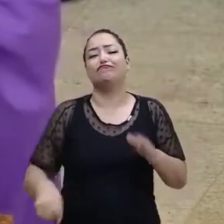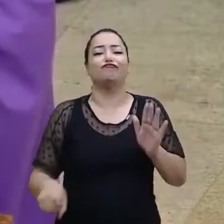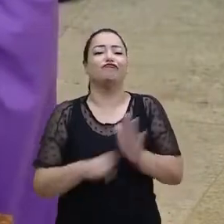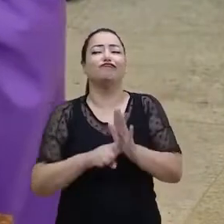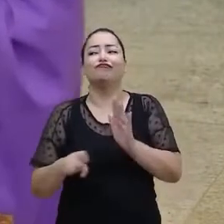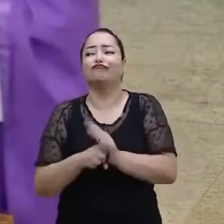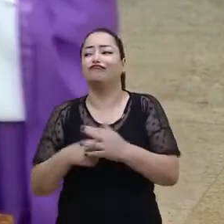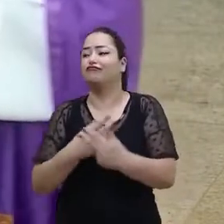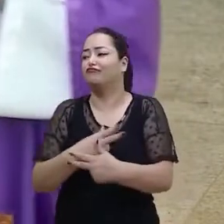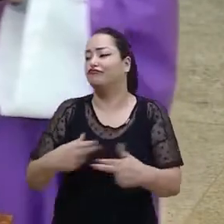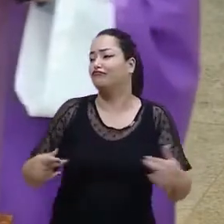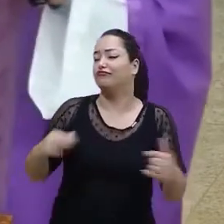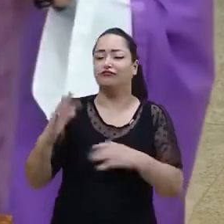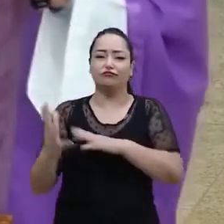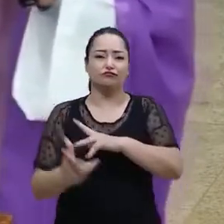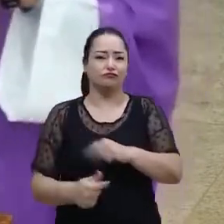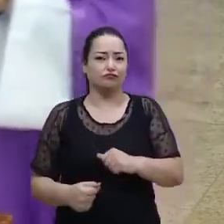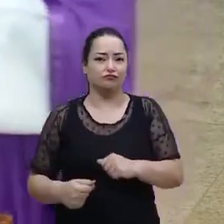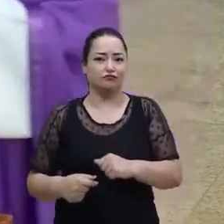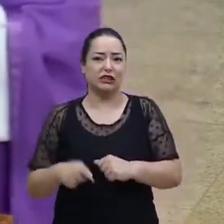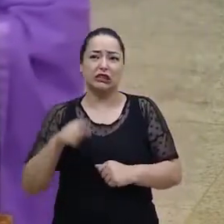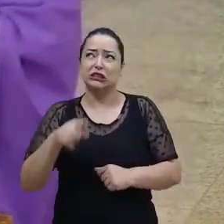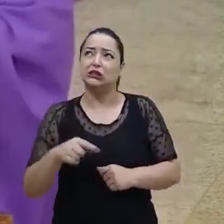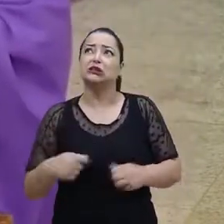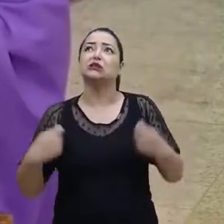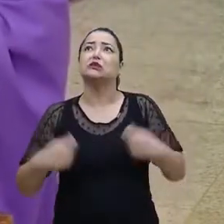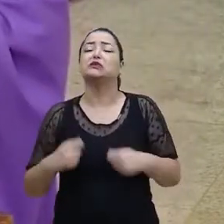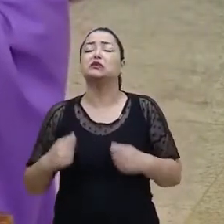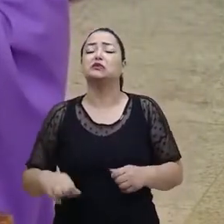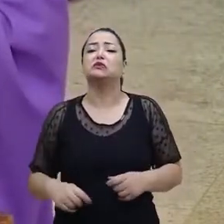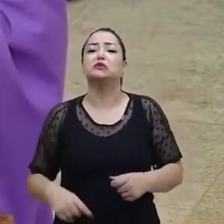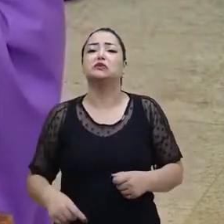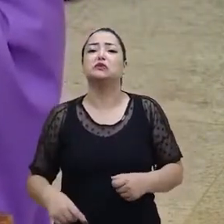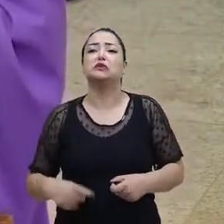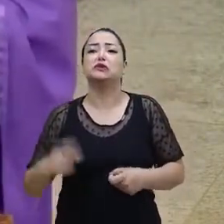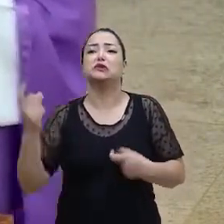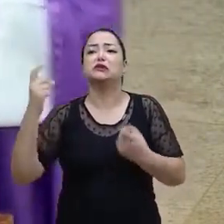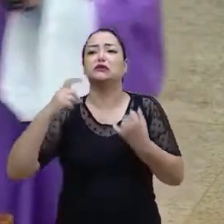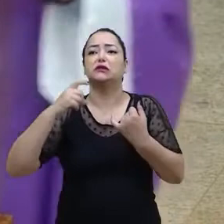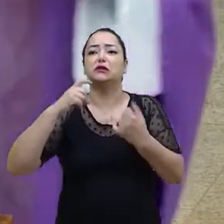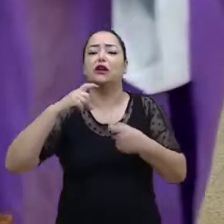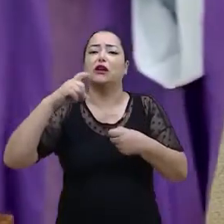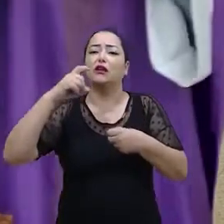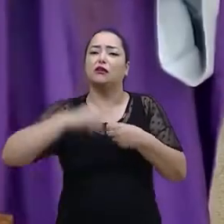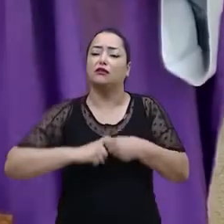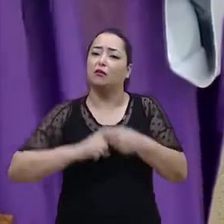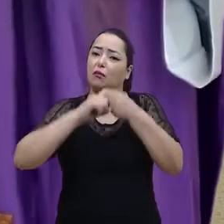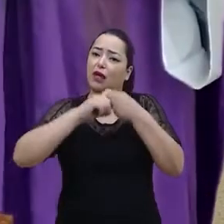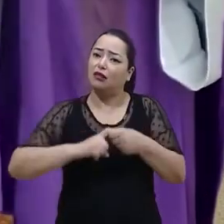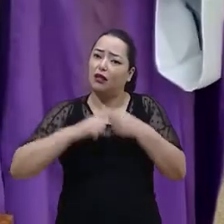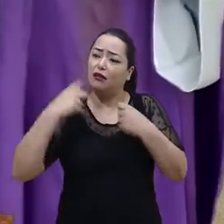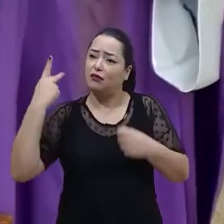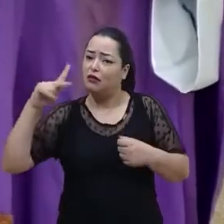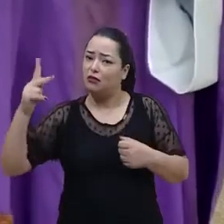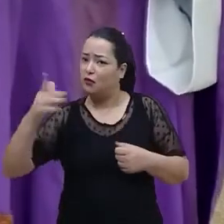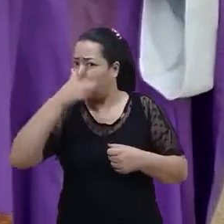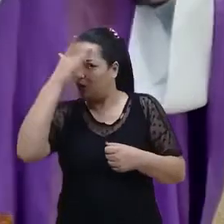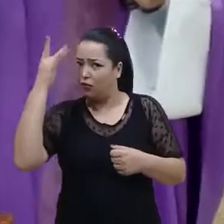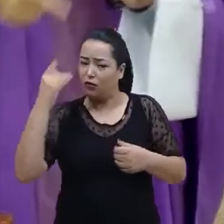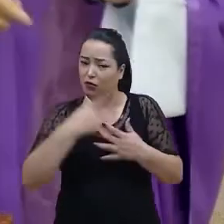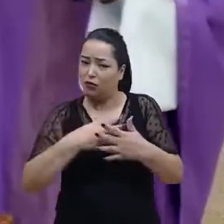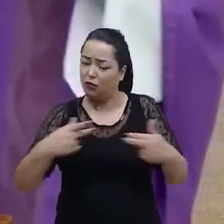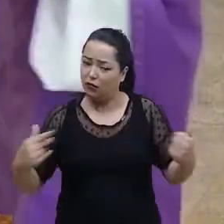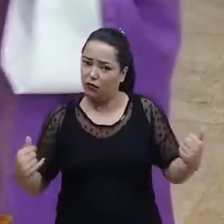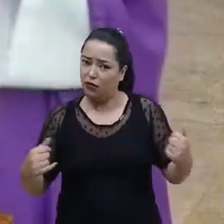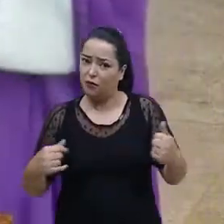e você tá só vivendo aquilo que é pautado pelo as tentações ou pautado pelo mundo e